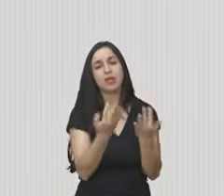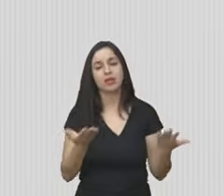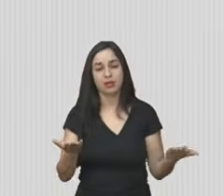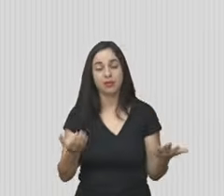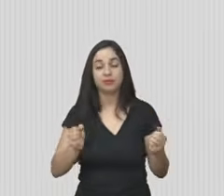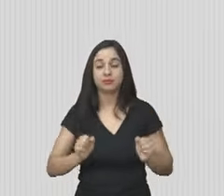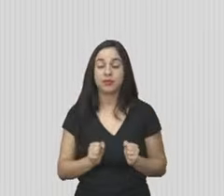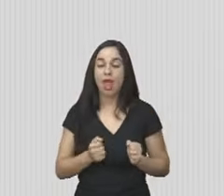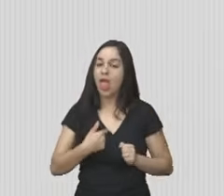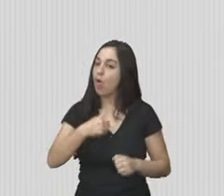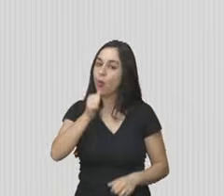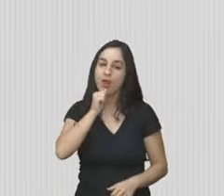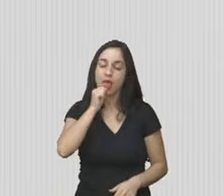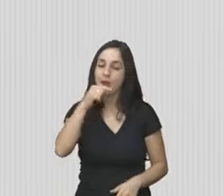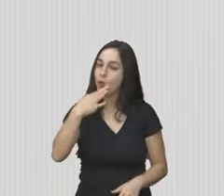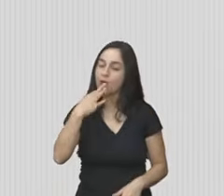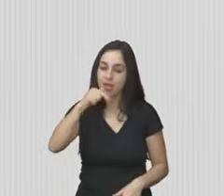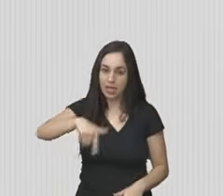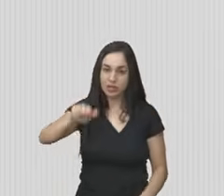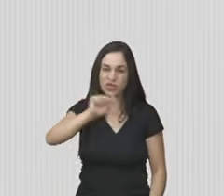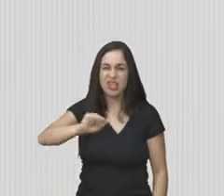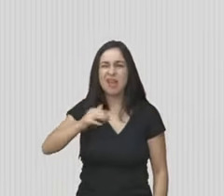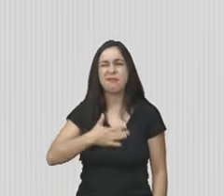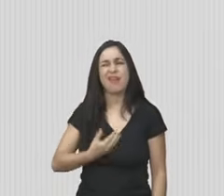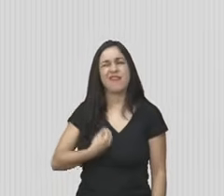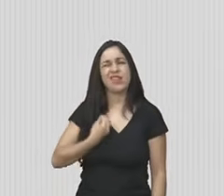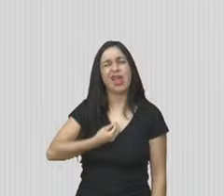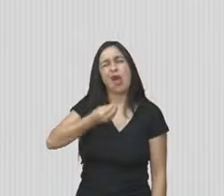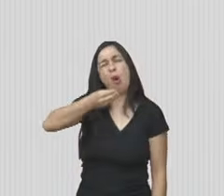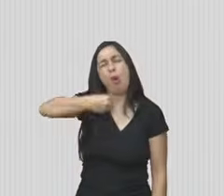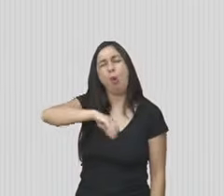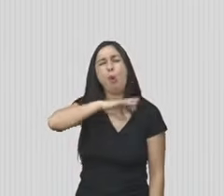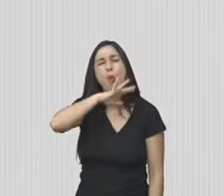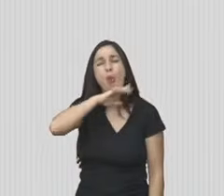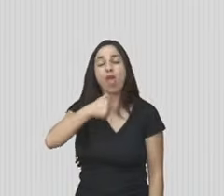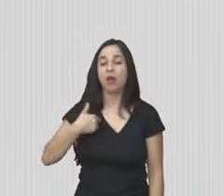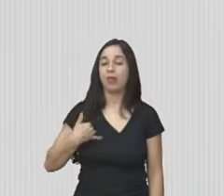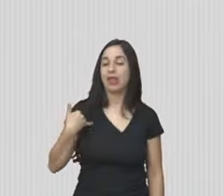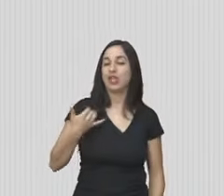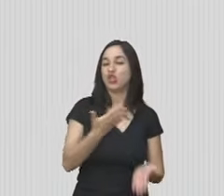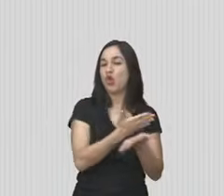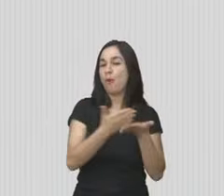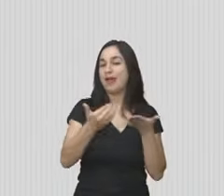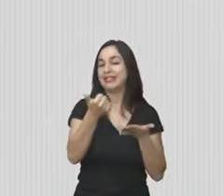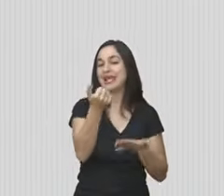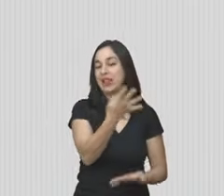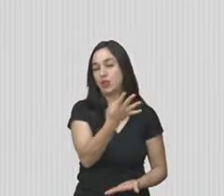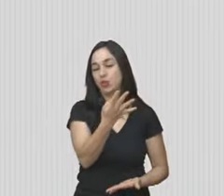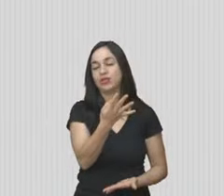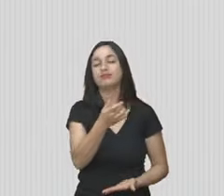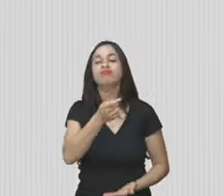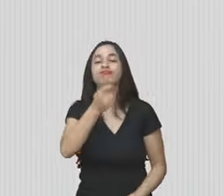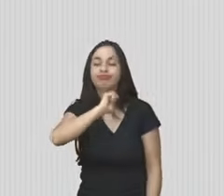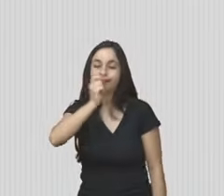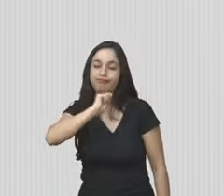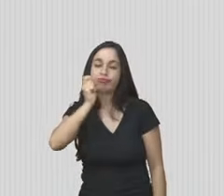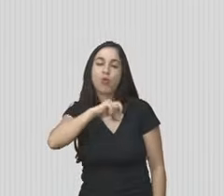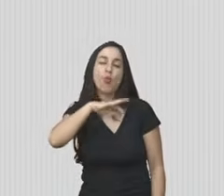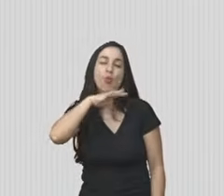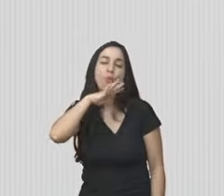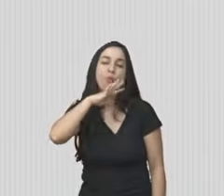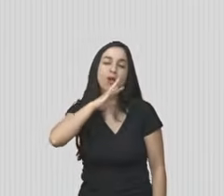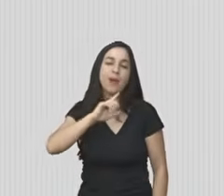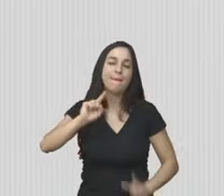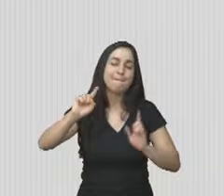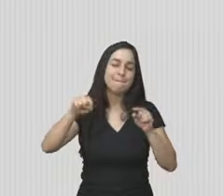de conhecer a Remar, minha vida já estava afundada na droga, desde os 14 anos de idade, né? Comecei com os 14 anos de idade. De lá para